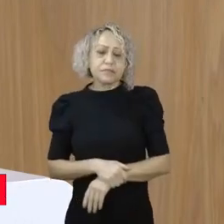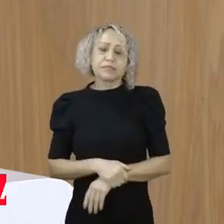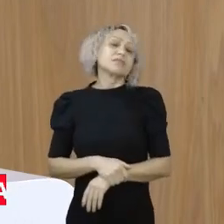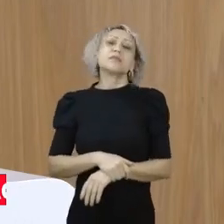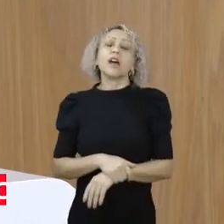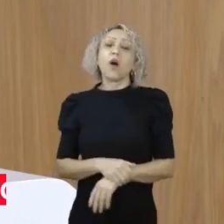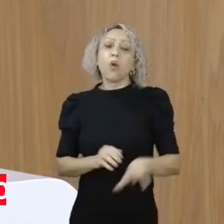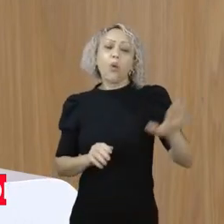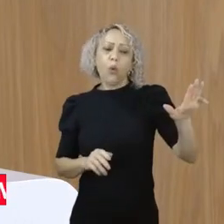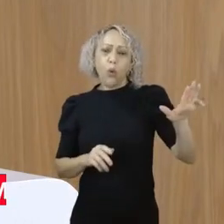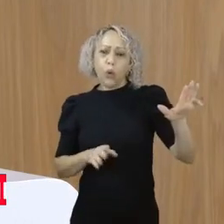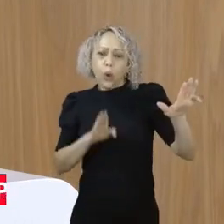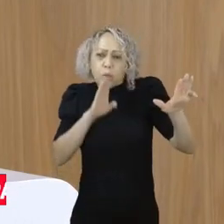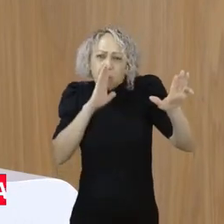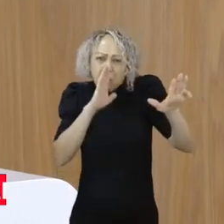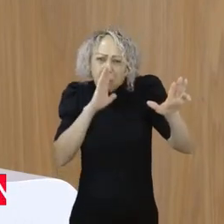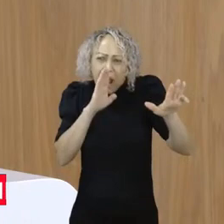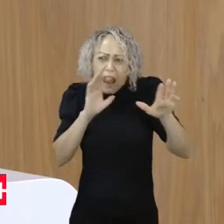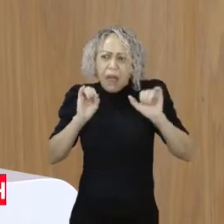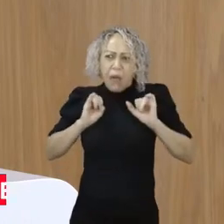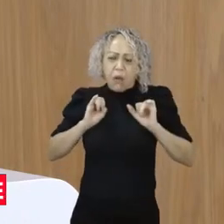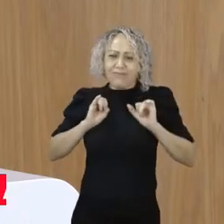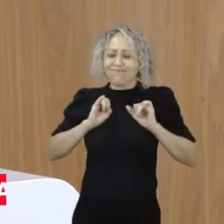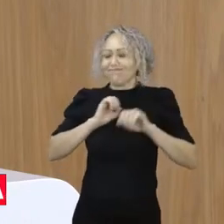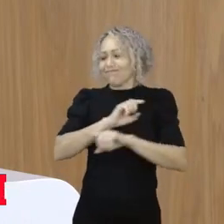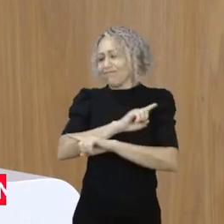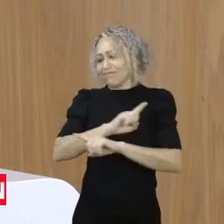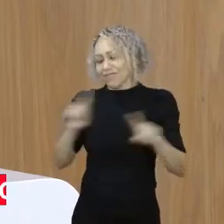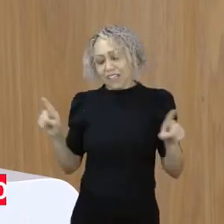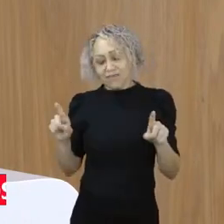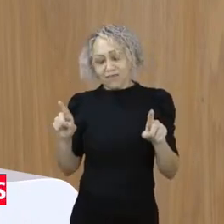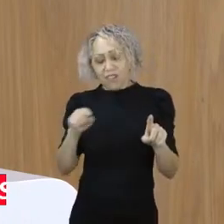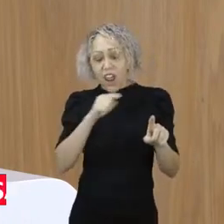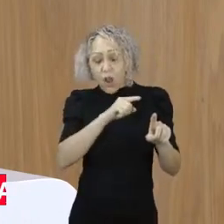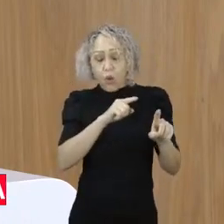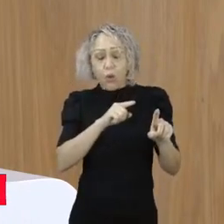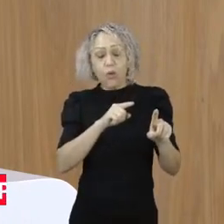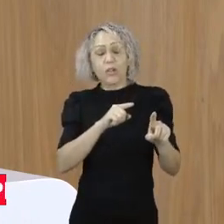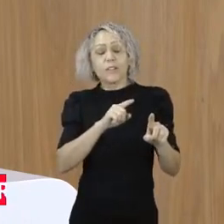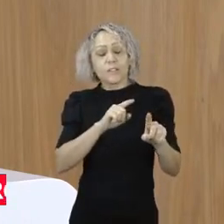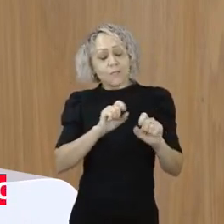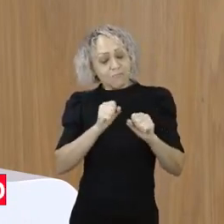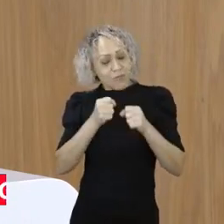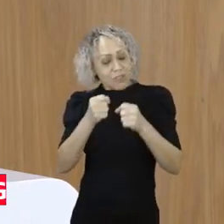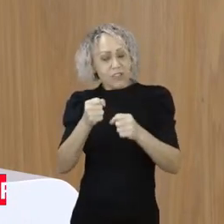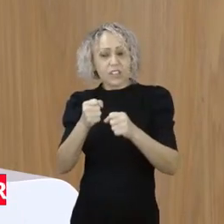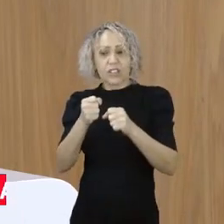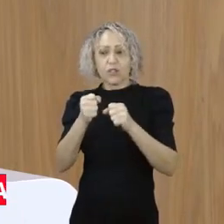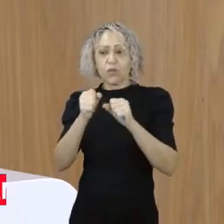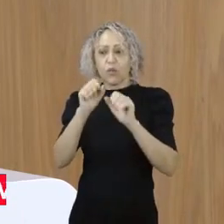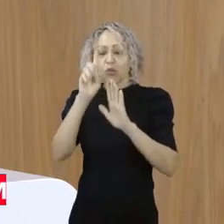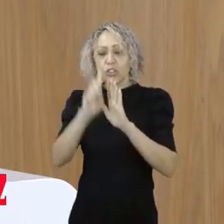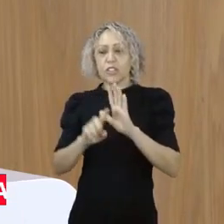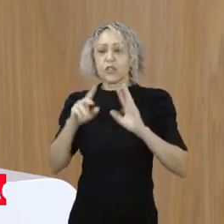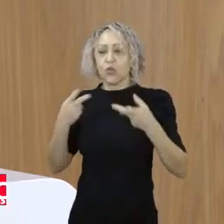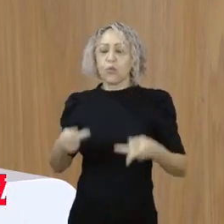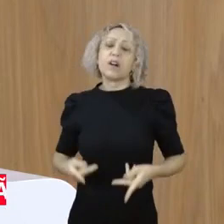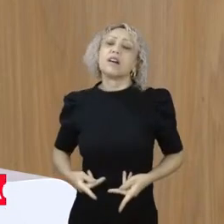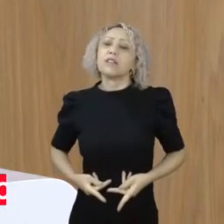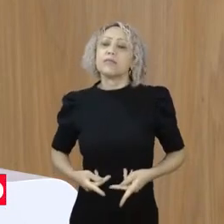os direitos humanos. Deixa eu dar bom dia aqui para o pessoal que está no chat Democracia também comentando desde cedo. Tem a Nilce